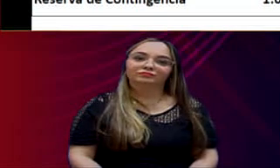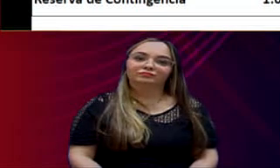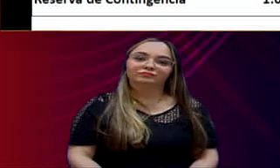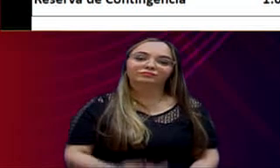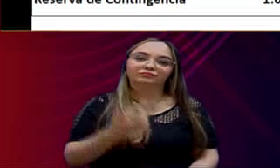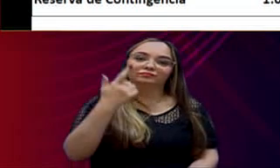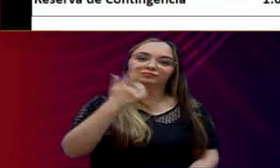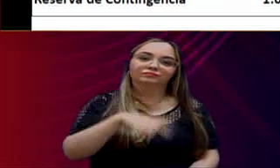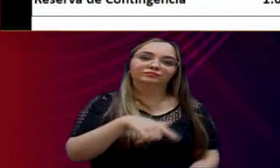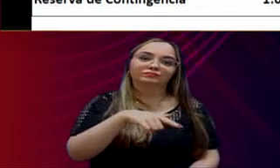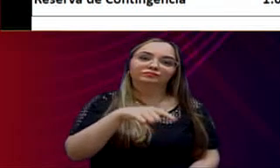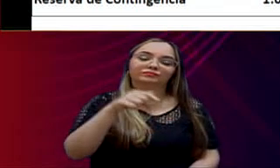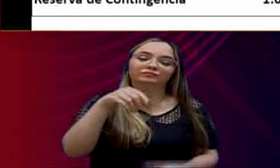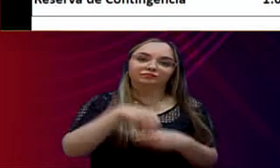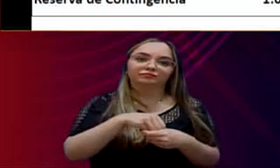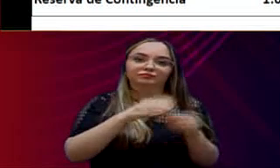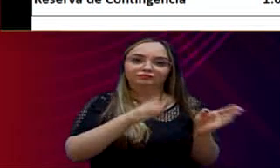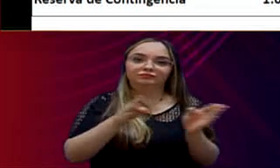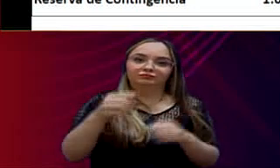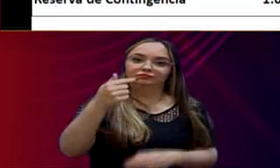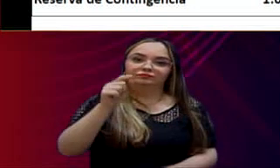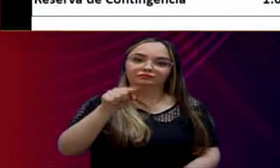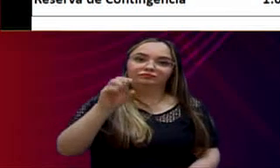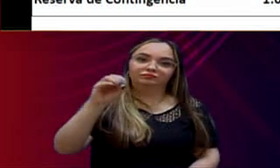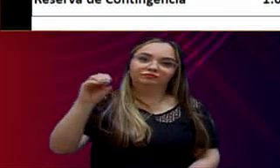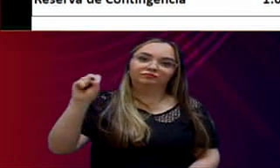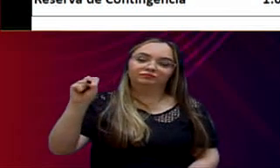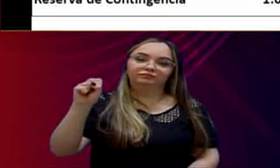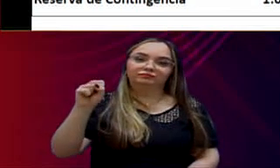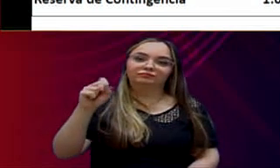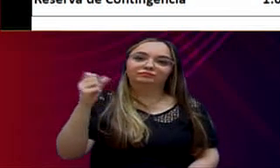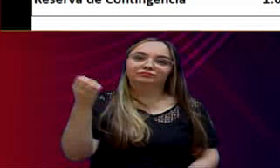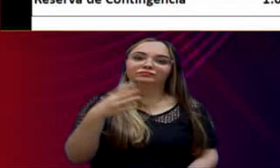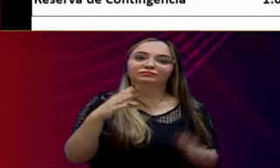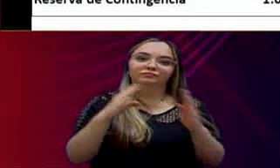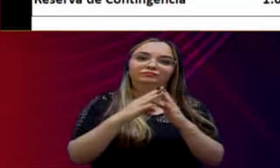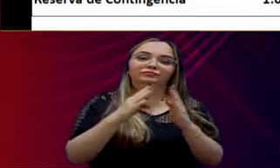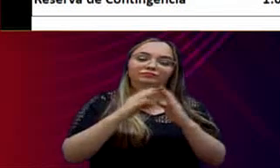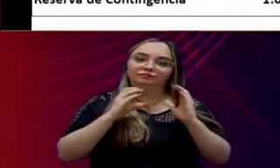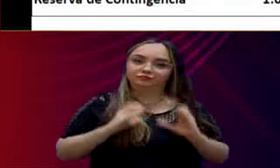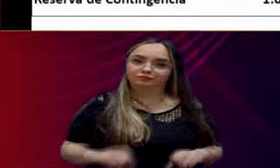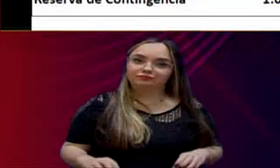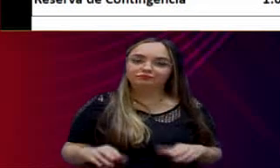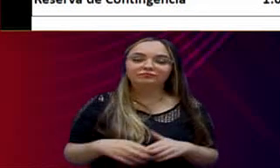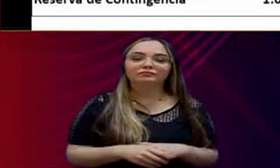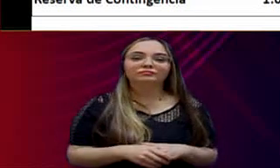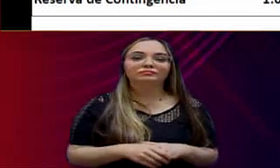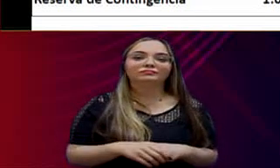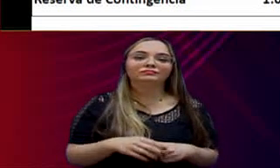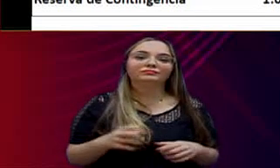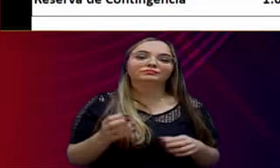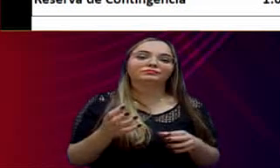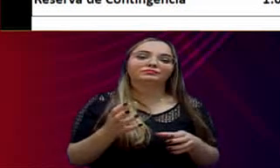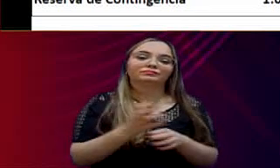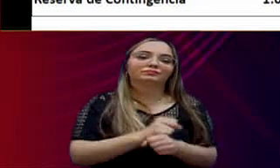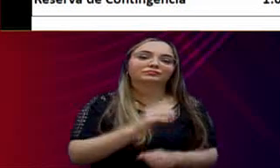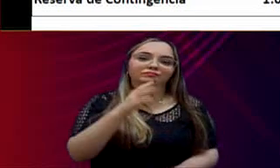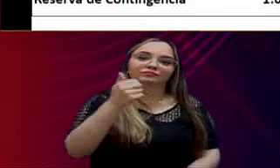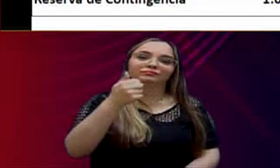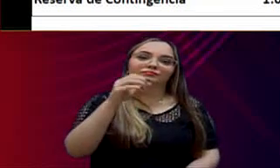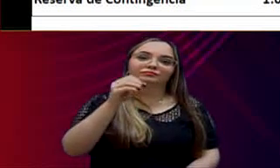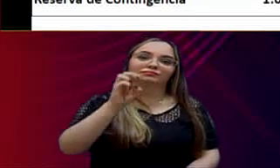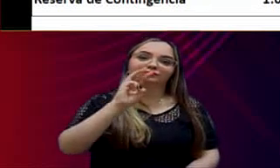também temos dentro do programa 7008 gestão fazendária Nova Casa do Cidadão valor de 10 milhões